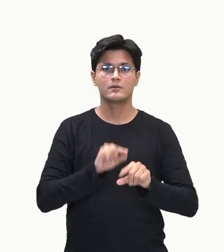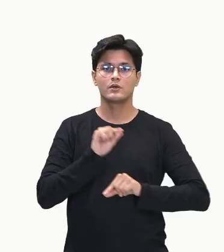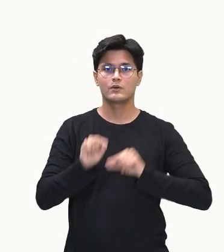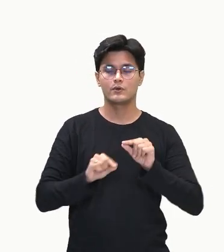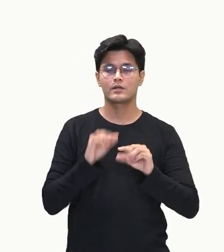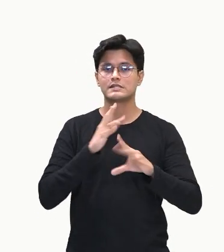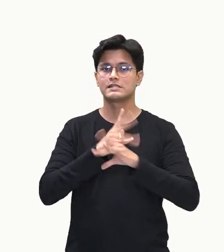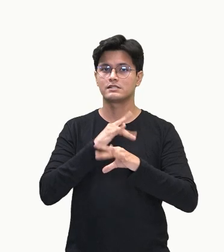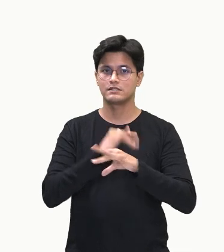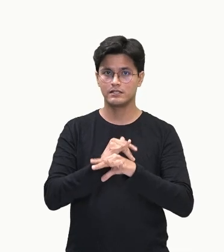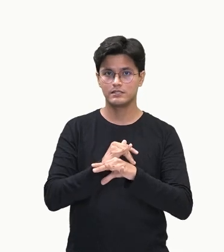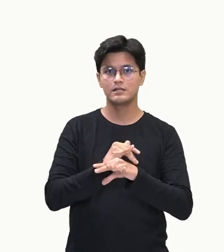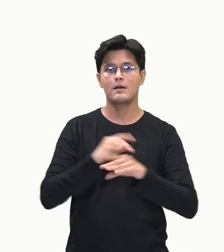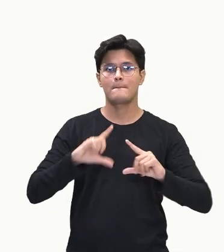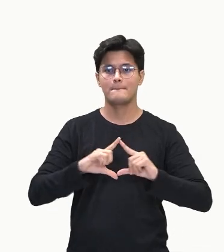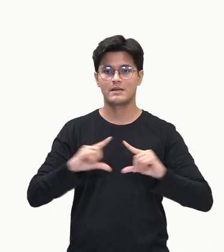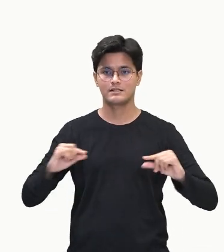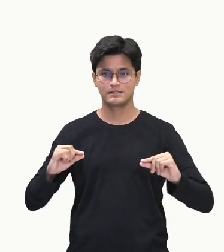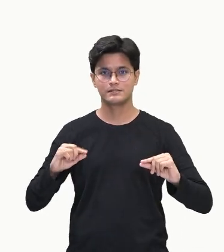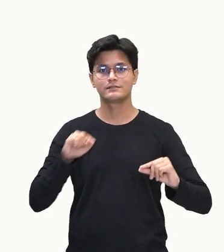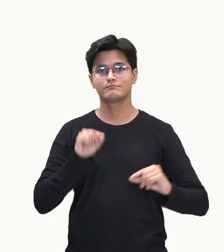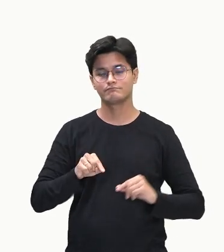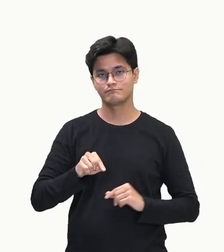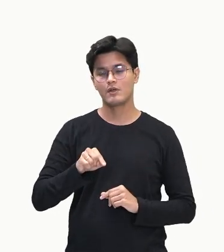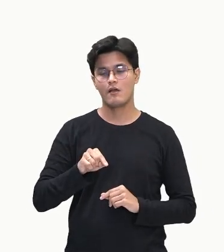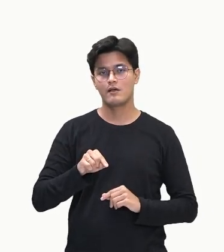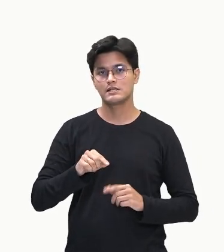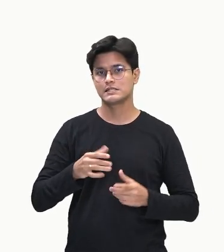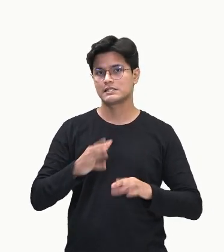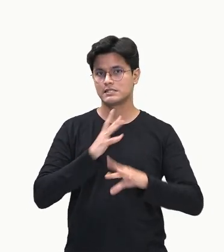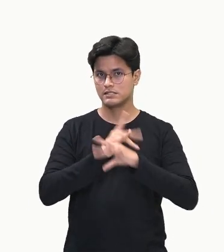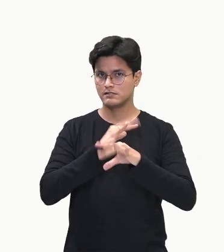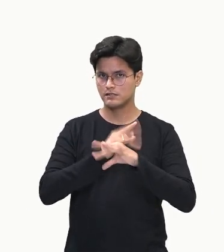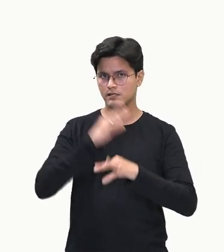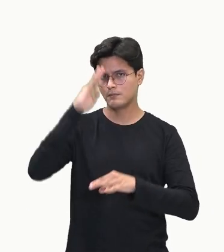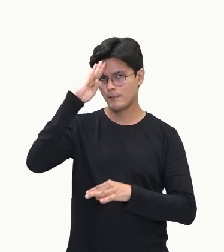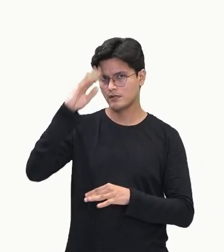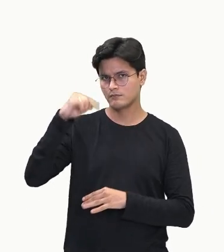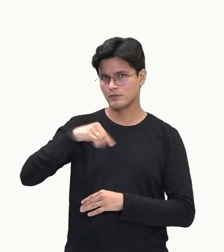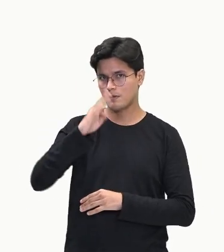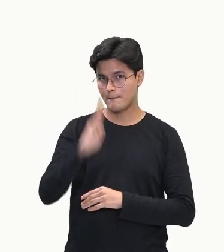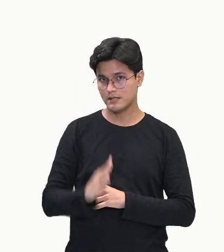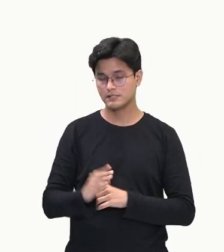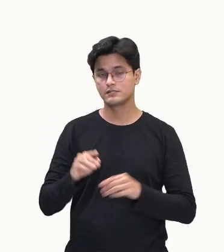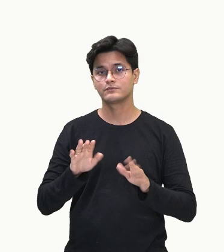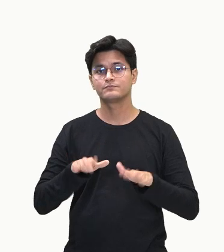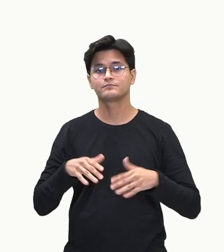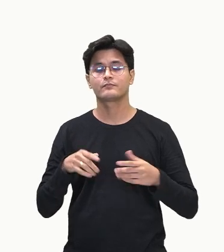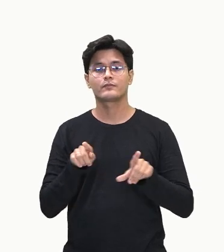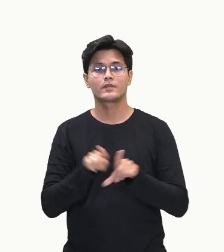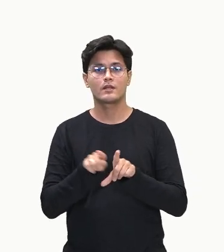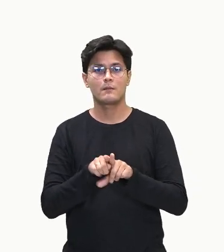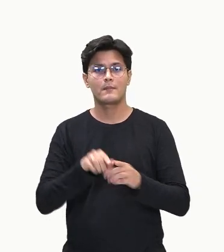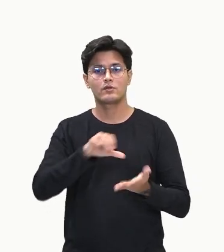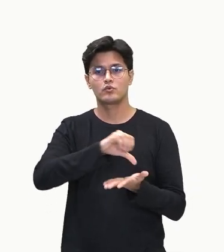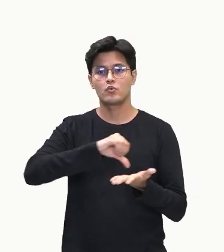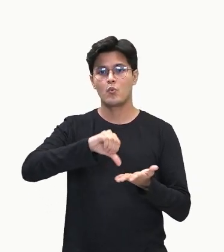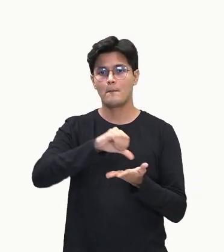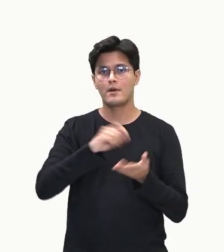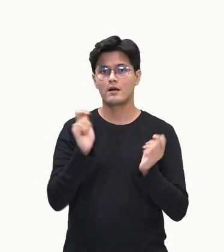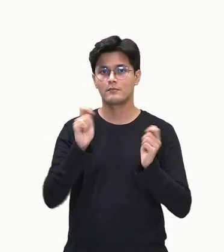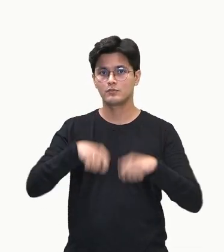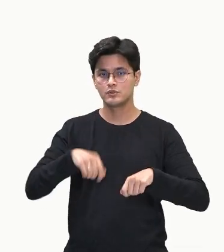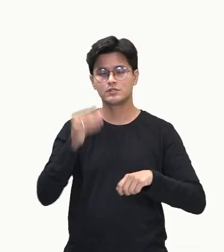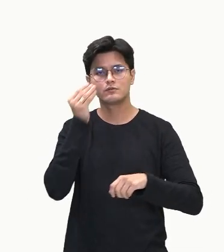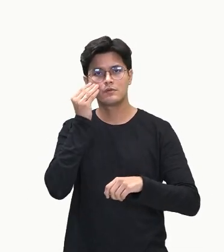de Brasília, né, como metrópole nacional. E aí, no nosso mapa, a gente pode ver, dentro